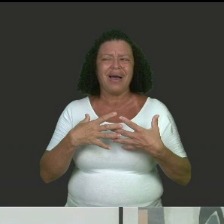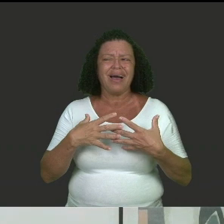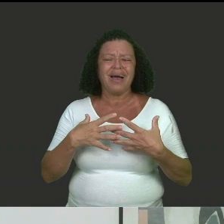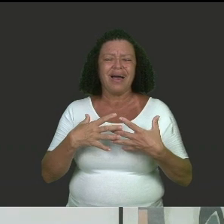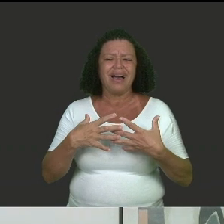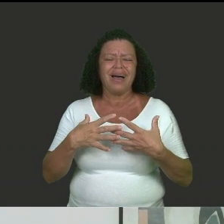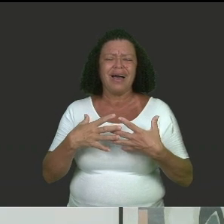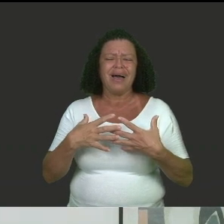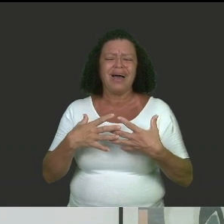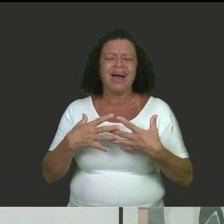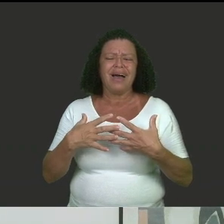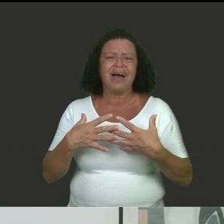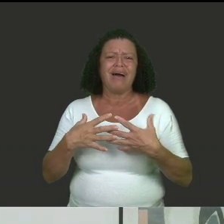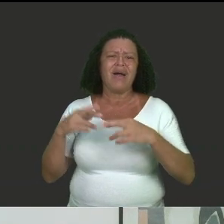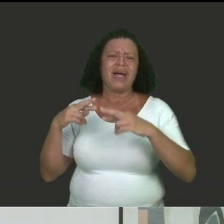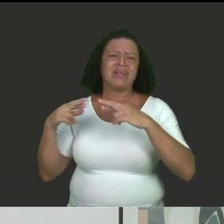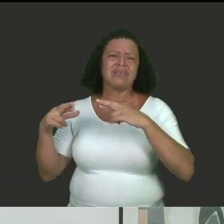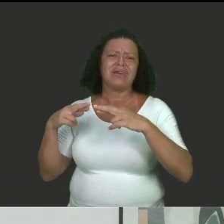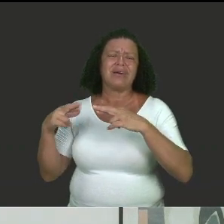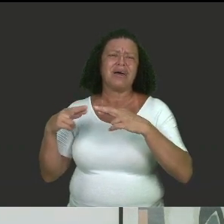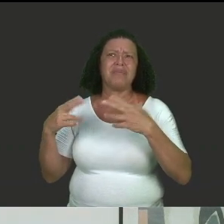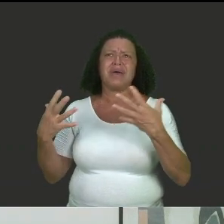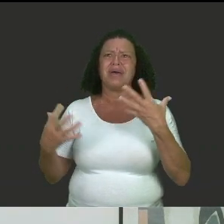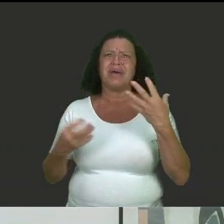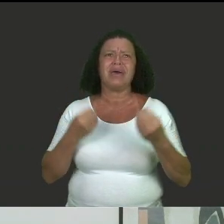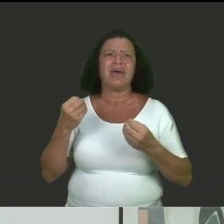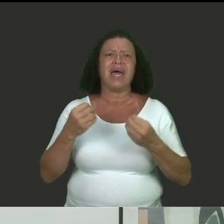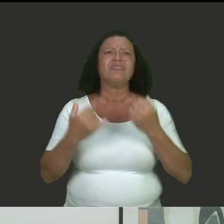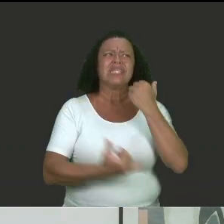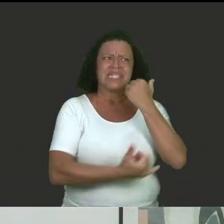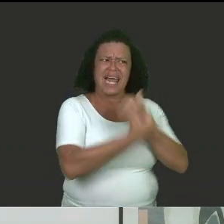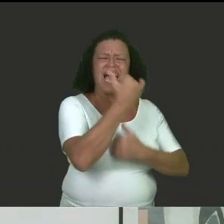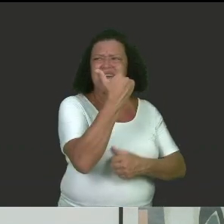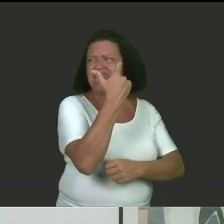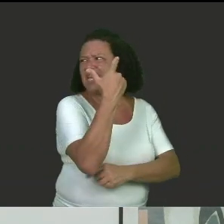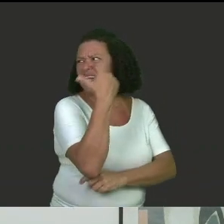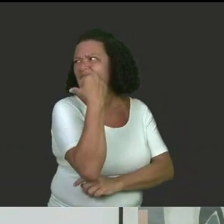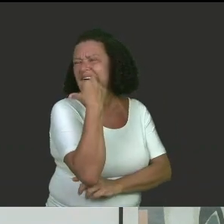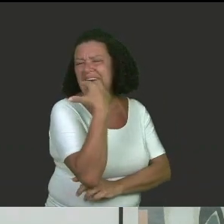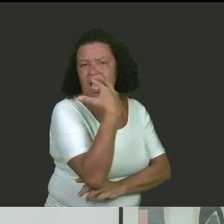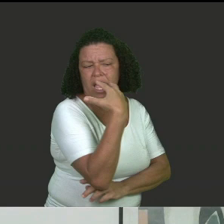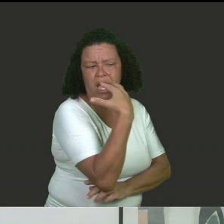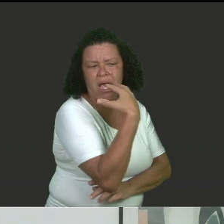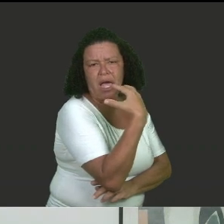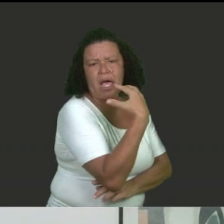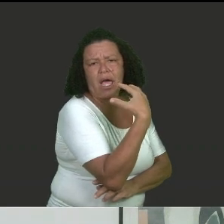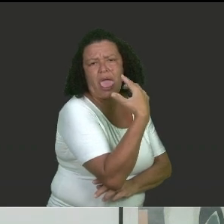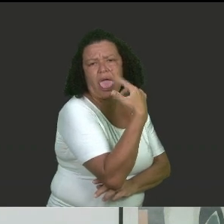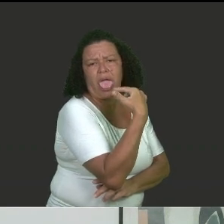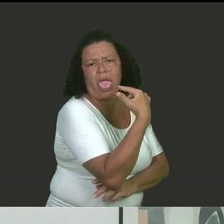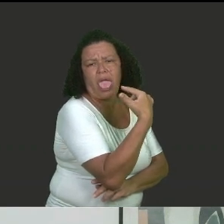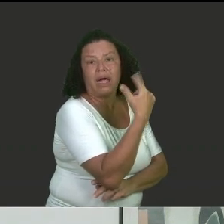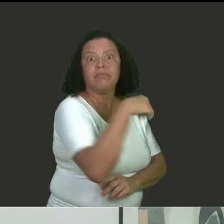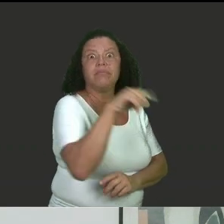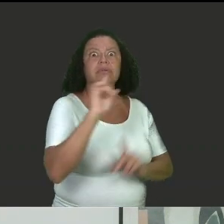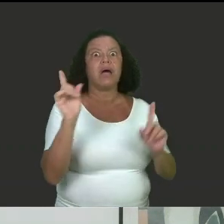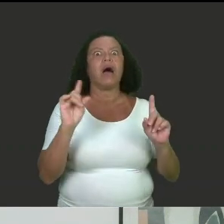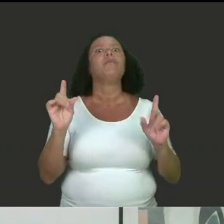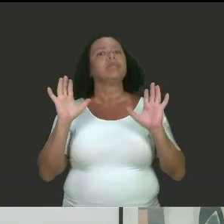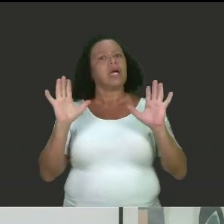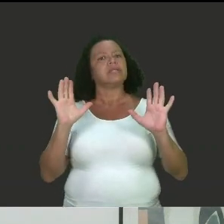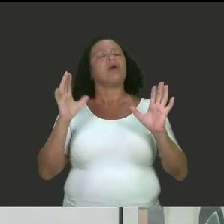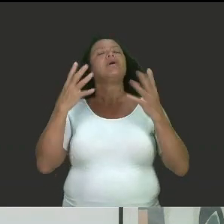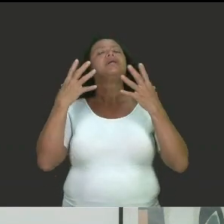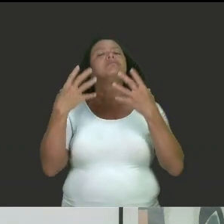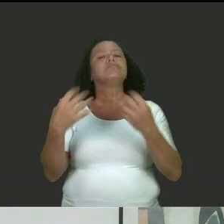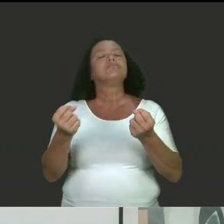de um relacionamento extraconjugal, de uma traição, de uma tentação, mas por resignação, o